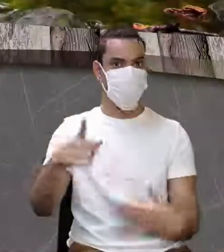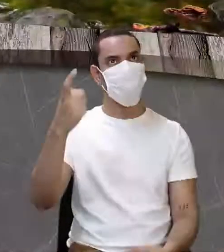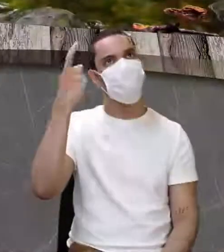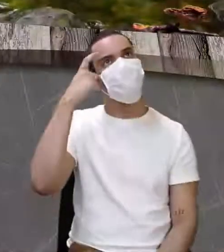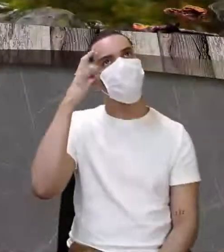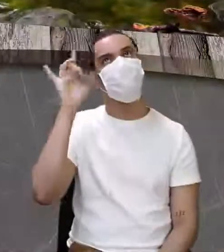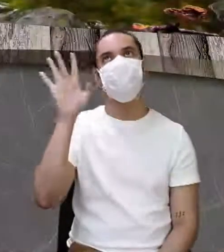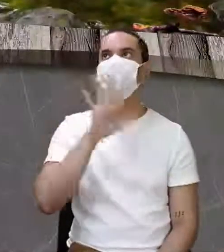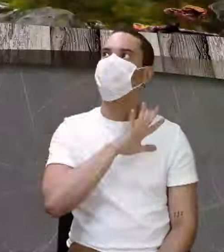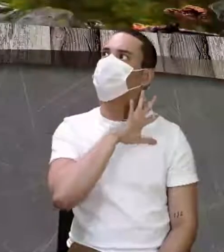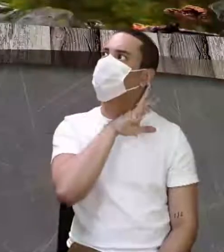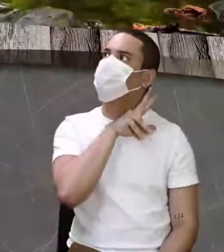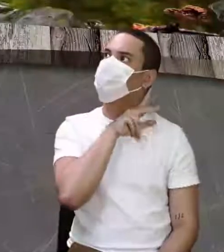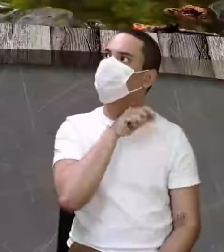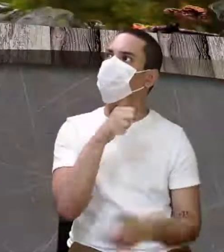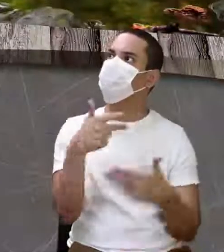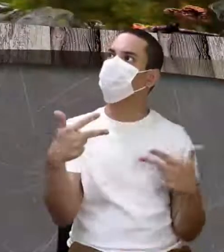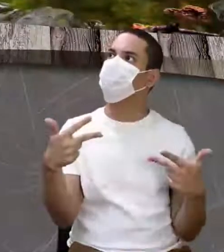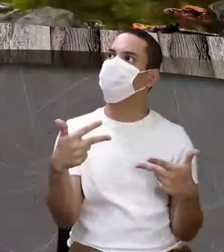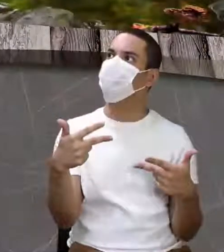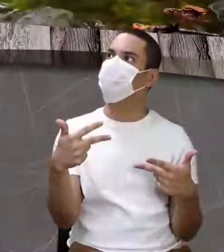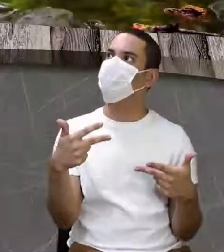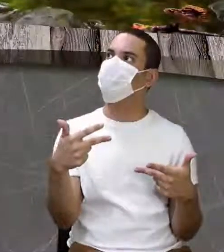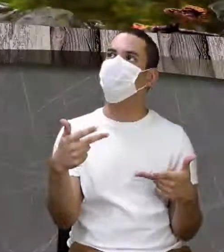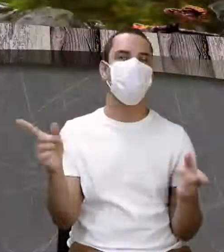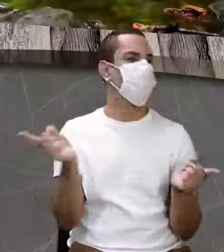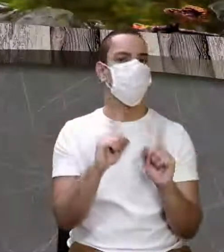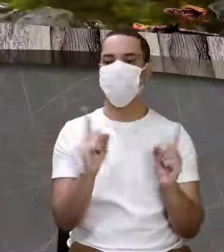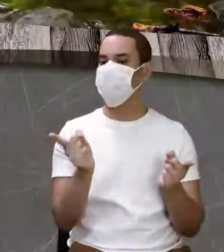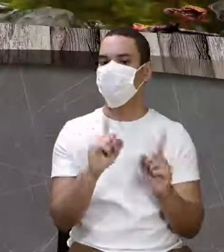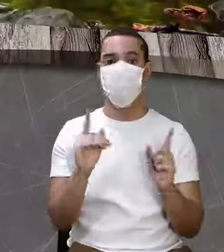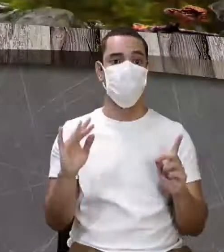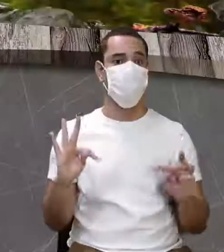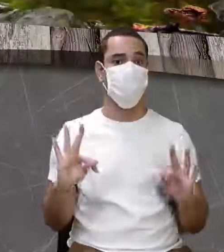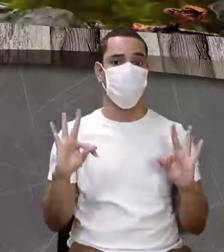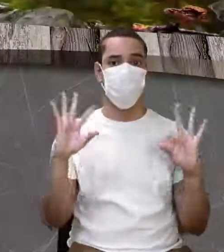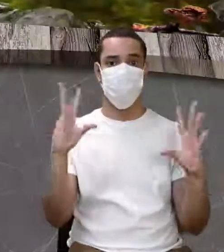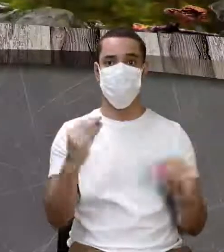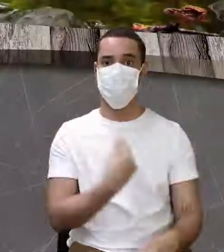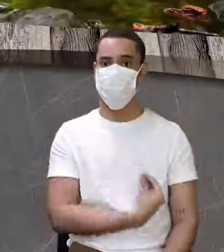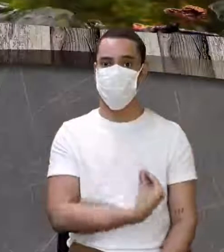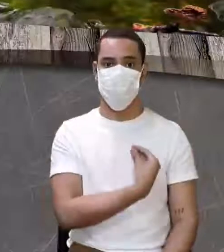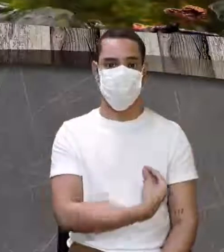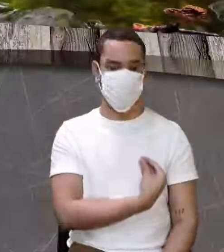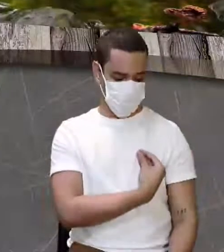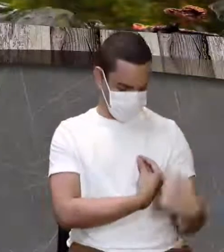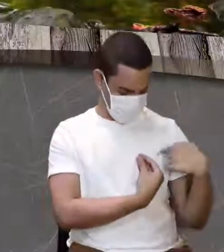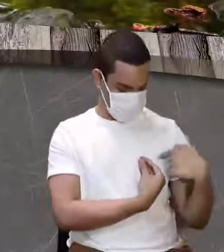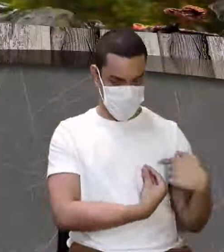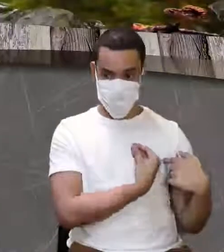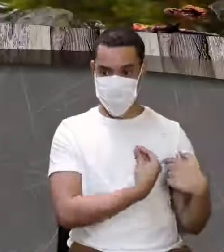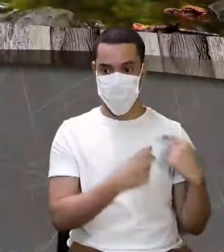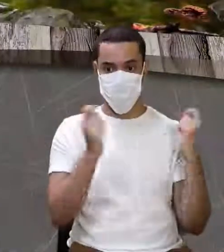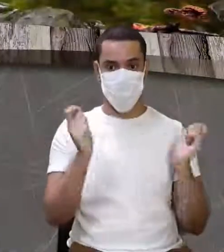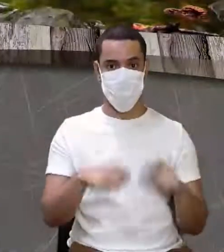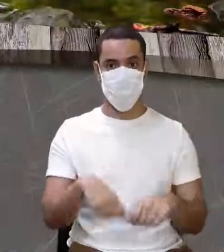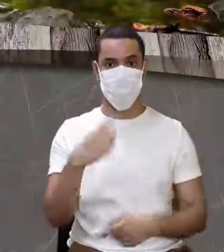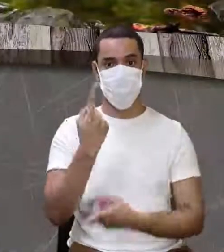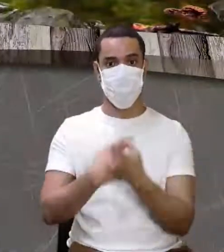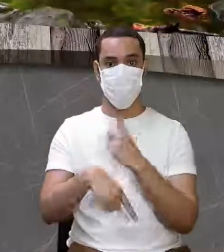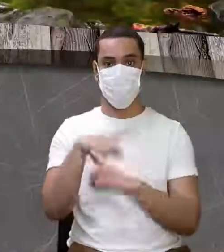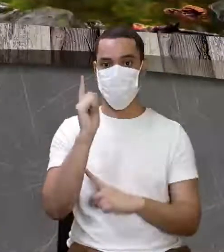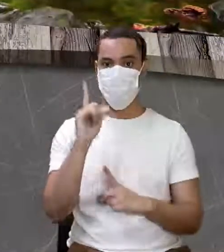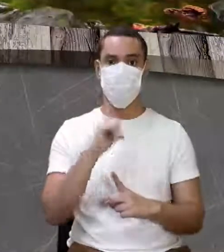pensando só nos animais. Todas as formas de vida, meus queridos, passam por processos evolutivos.